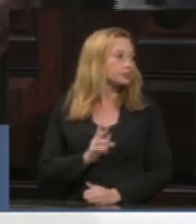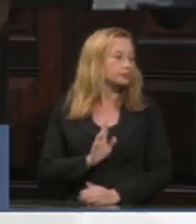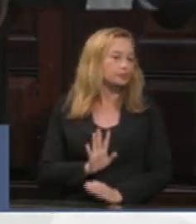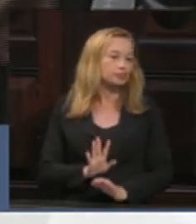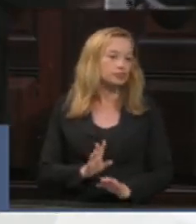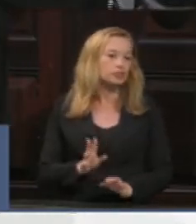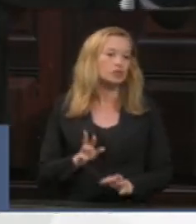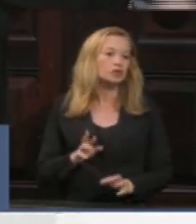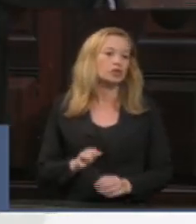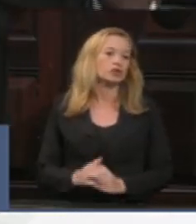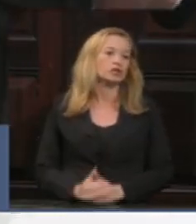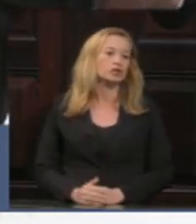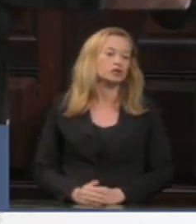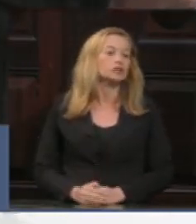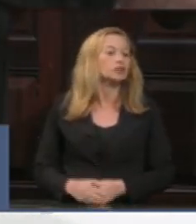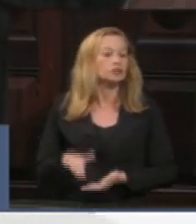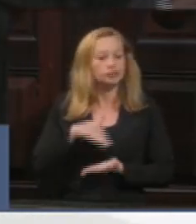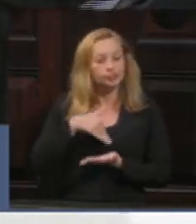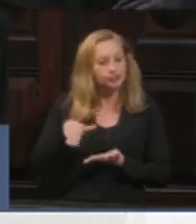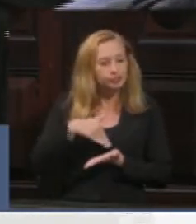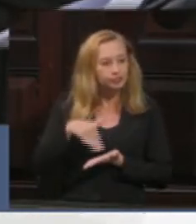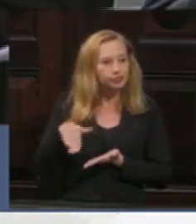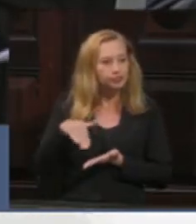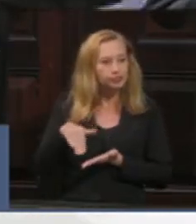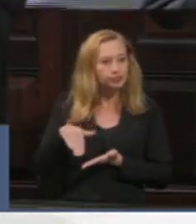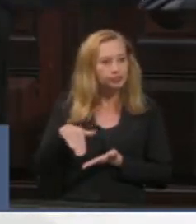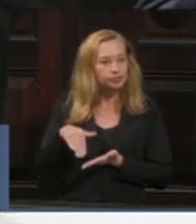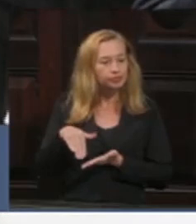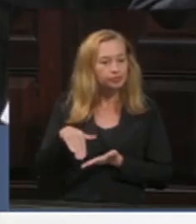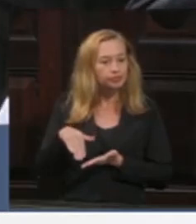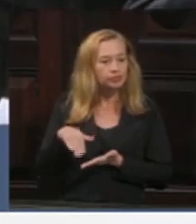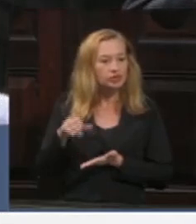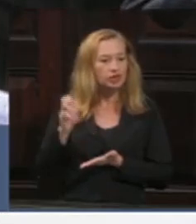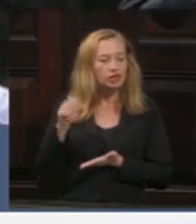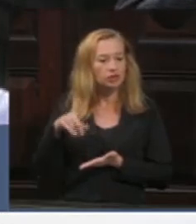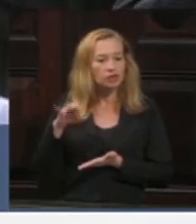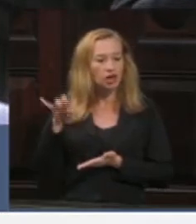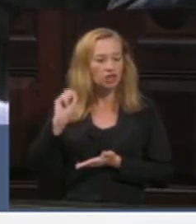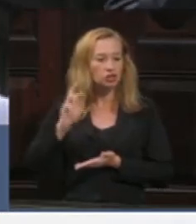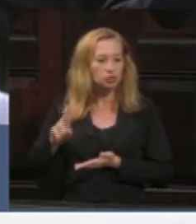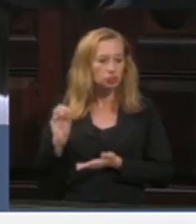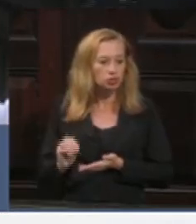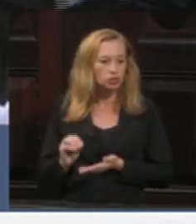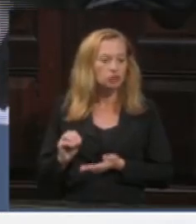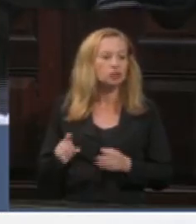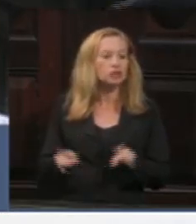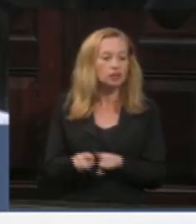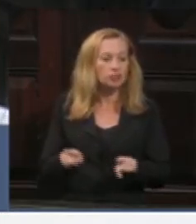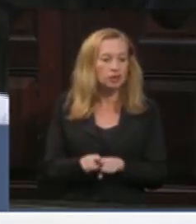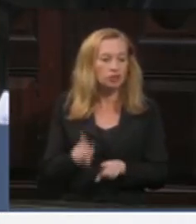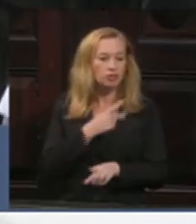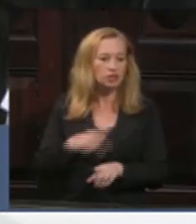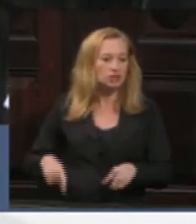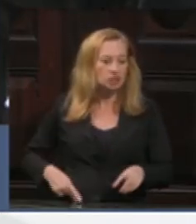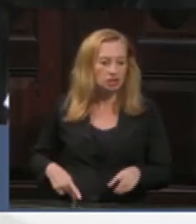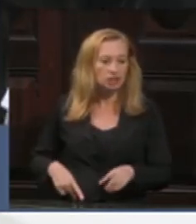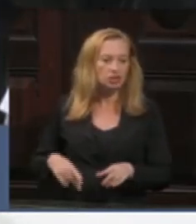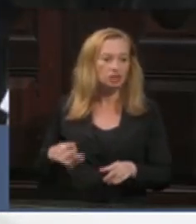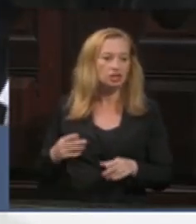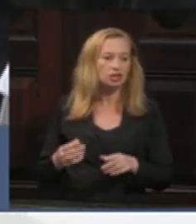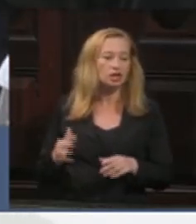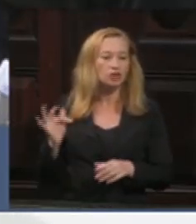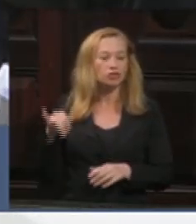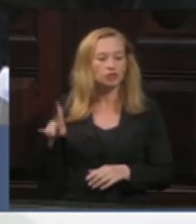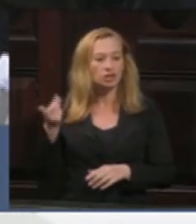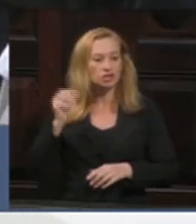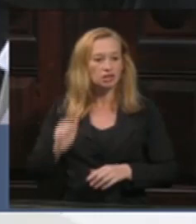ontem, ao final da audiência pública, o secretário Leonardo Rodrigues e o presidente da Fundação CCERJ, Carlos Bischoff, vieram conversar